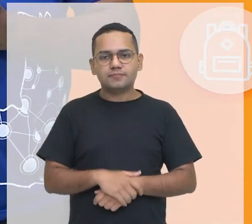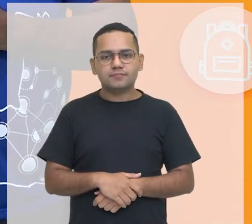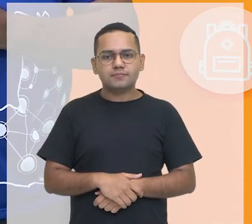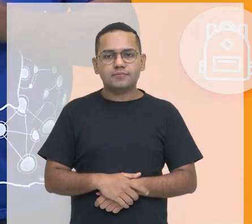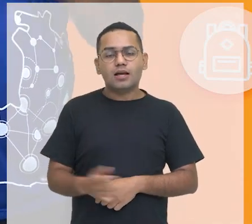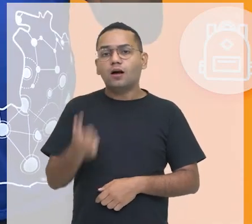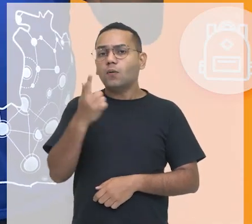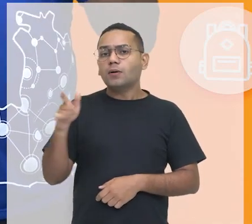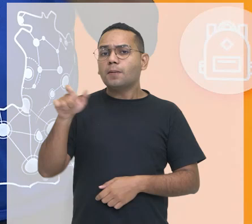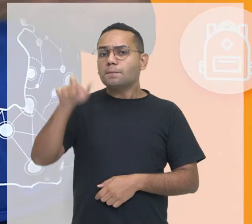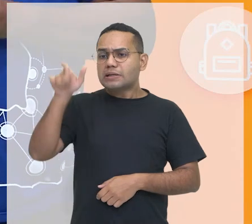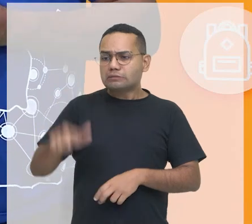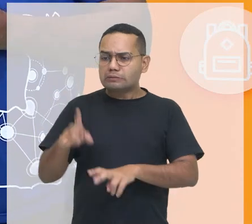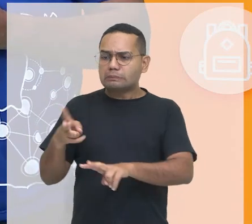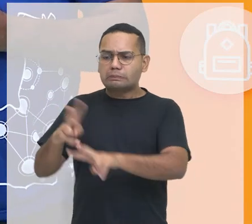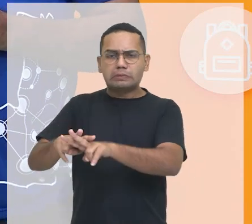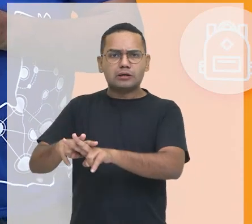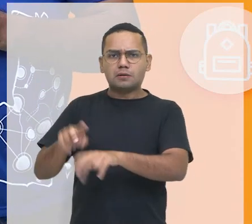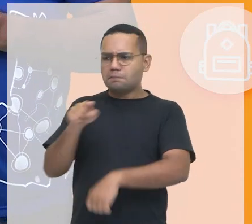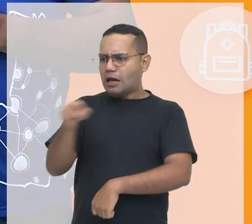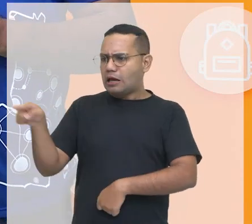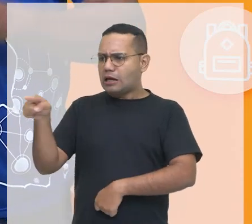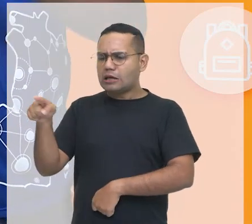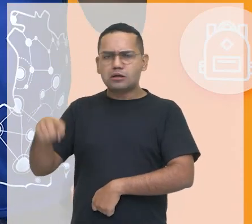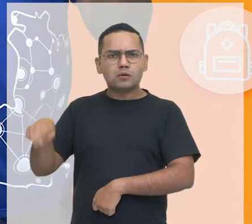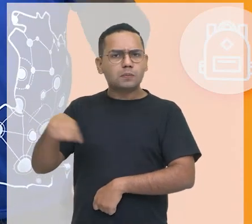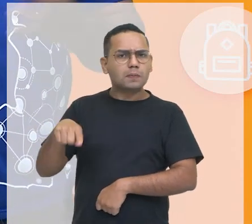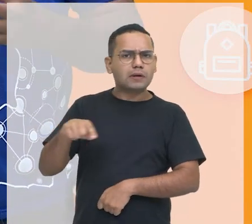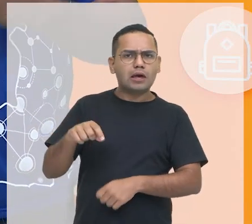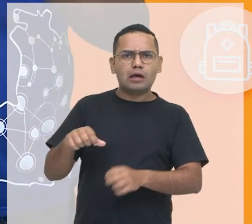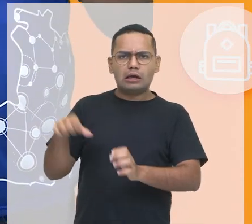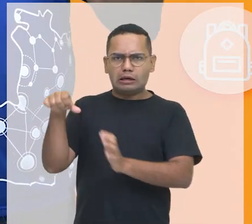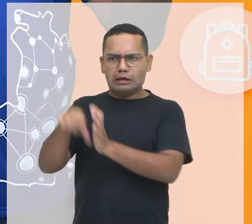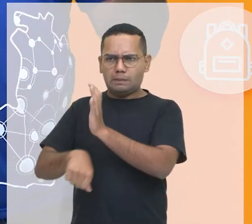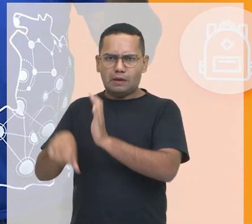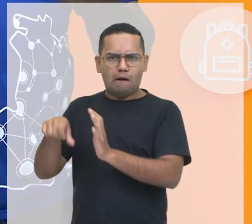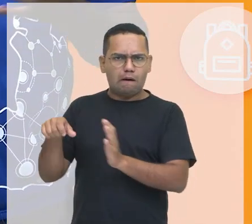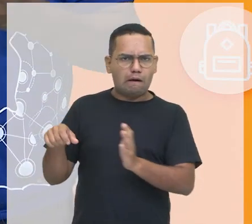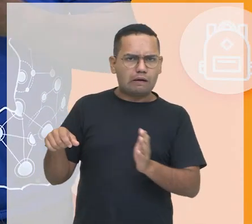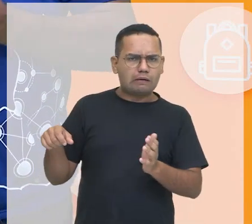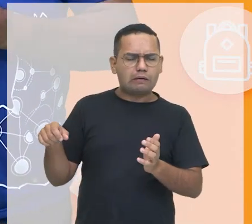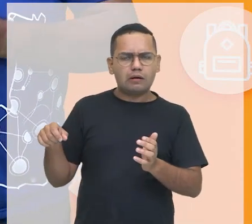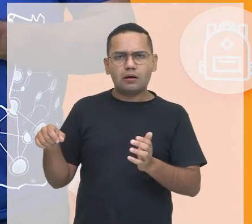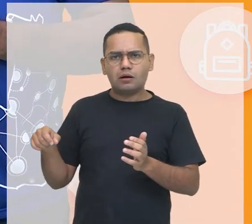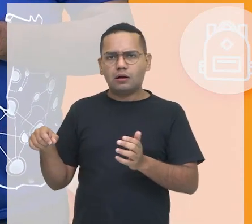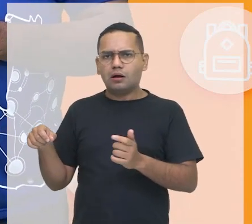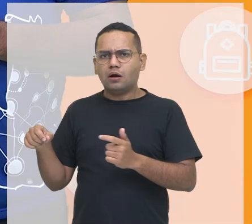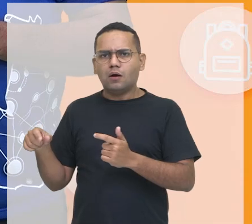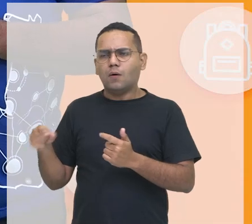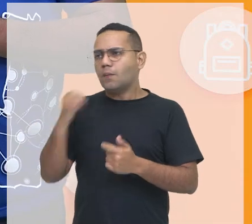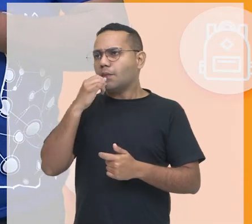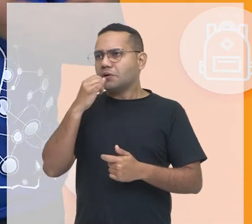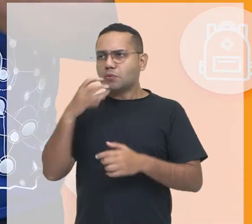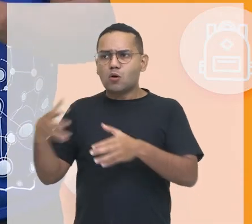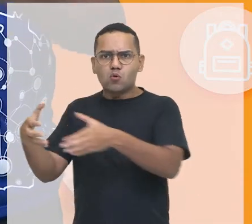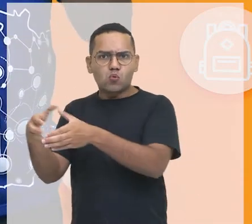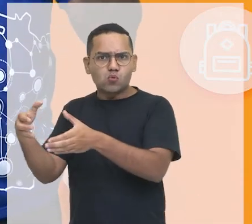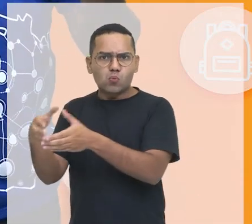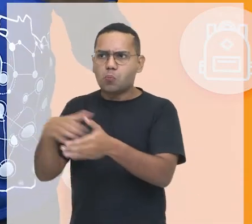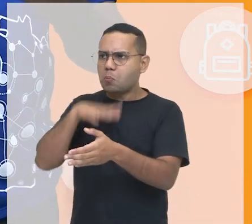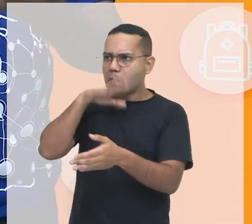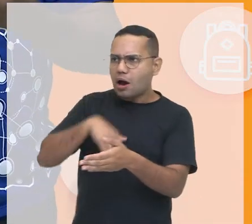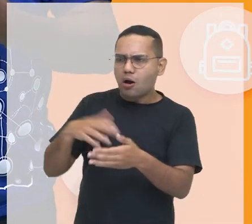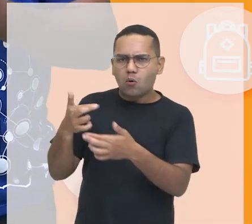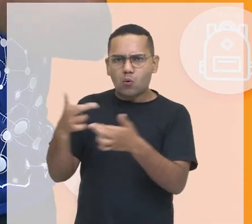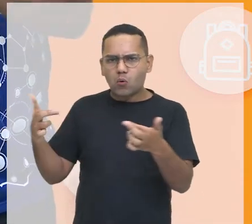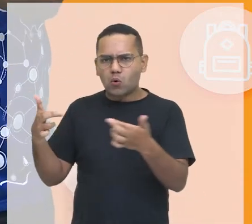pessoas bandidas, né? Que não estão em nenhuma facção, que não estão em nenhum tipo de movimentos do mal, mas por alguma